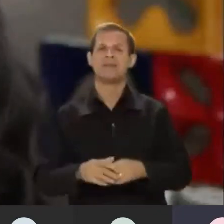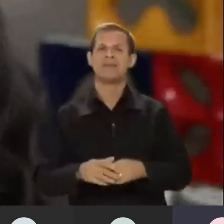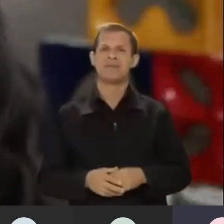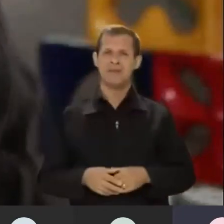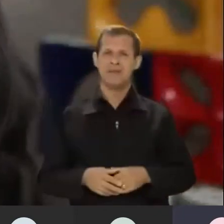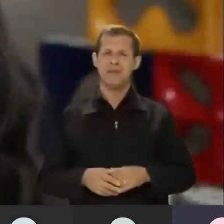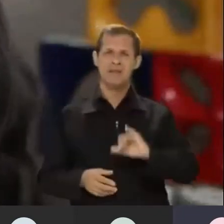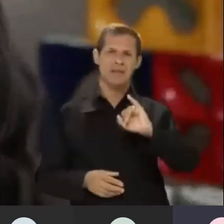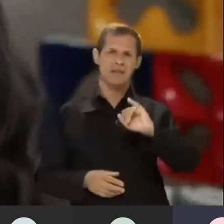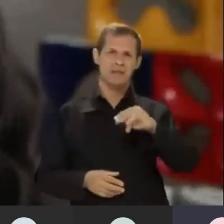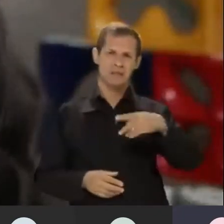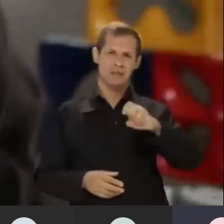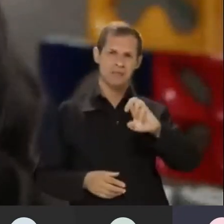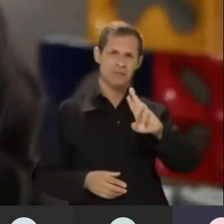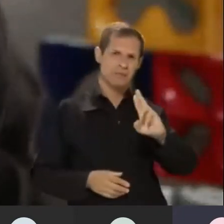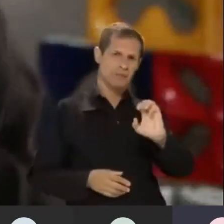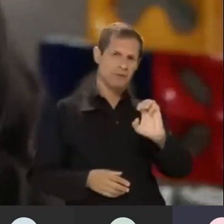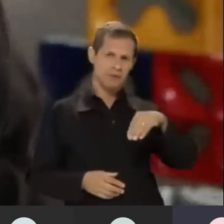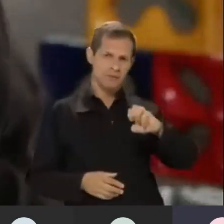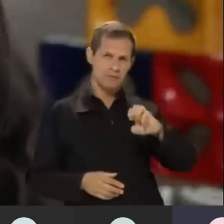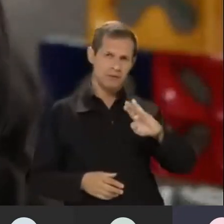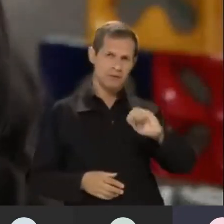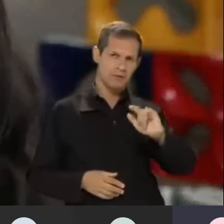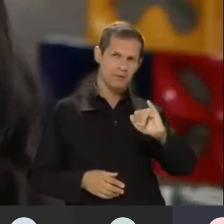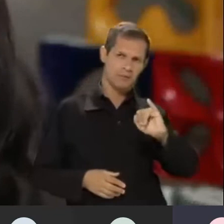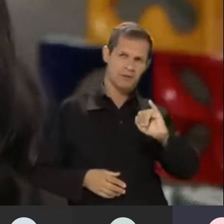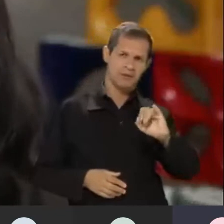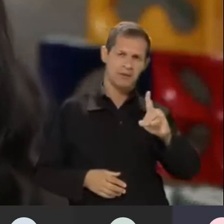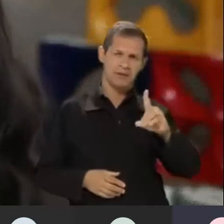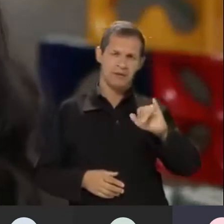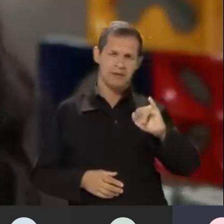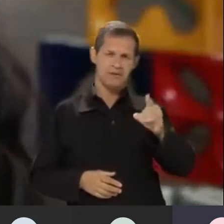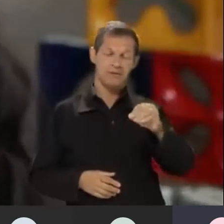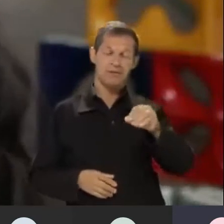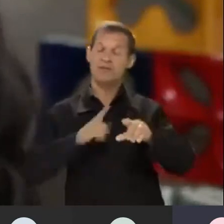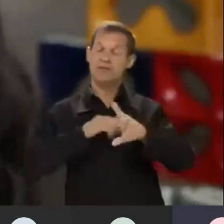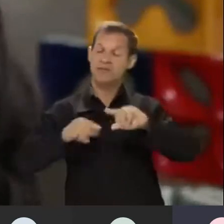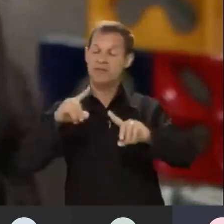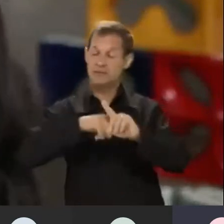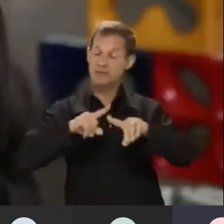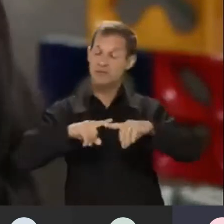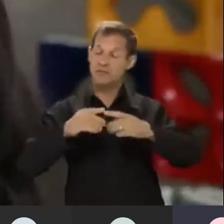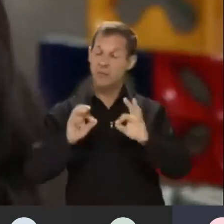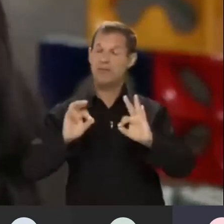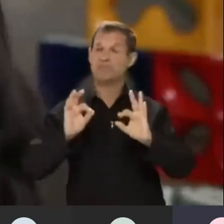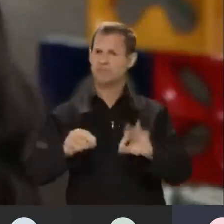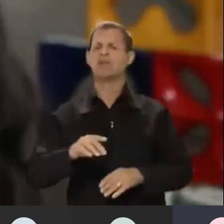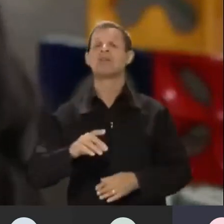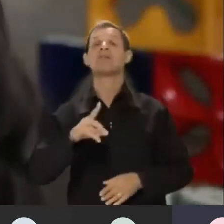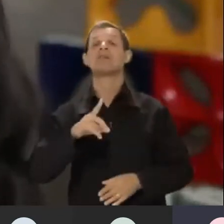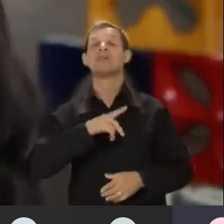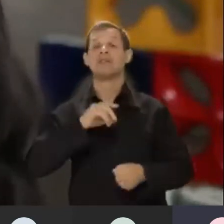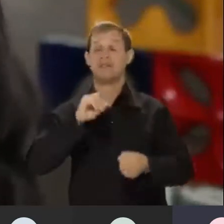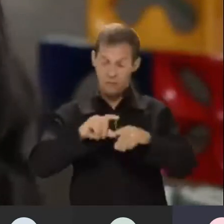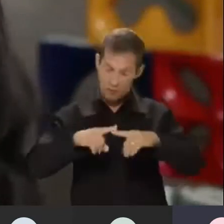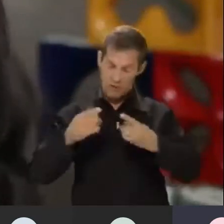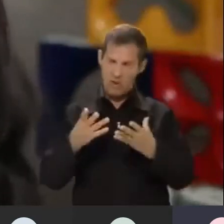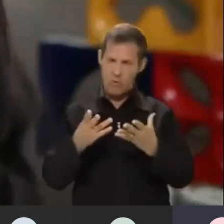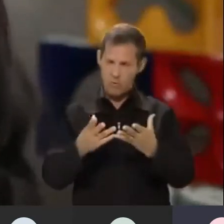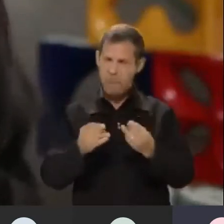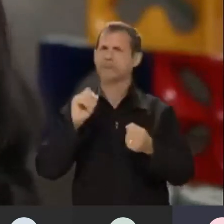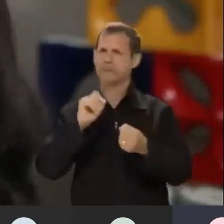importante é a impermeabilização. Existem várias formas de fazer, mas um dos mais eficazes e, se